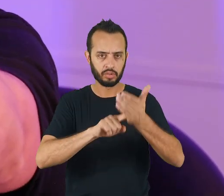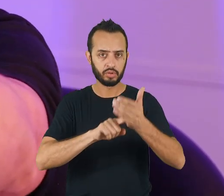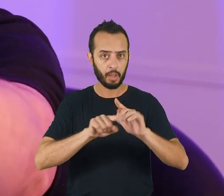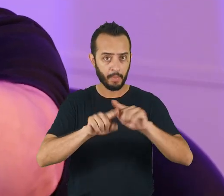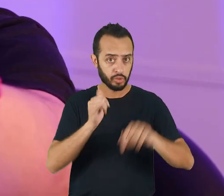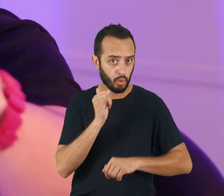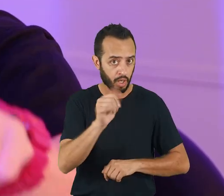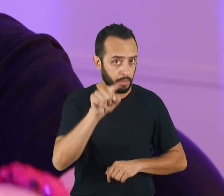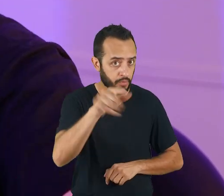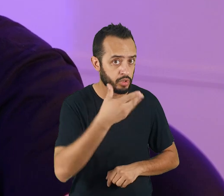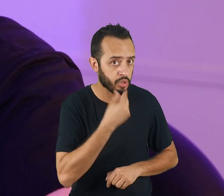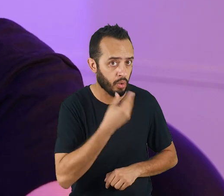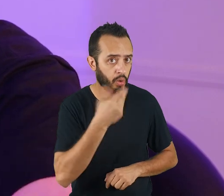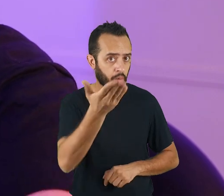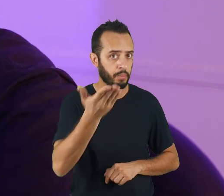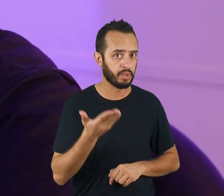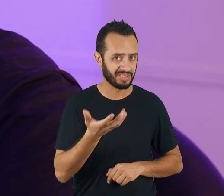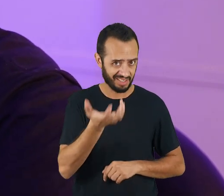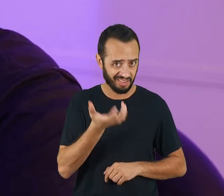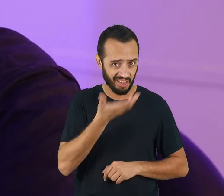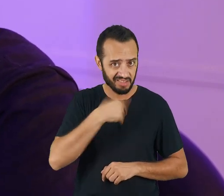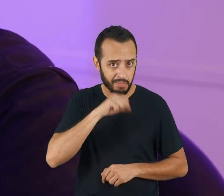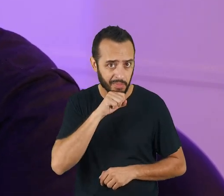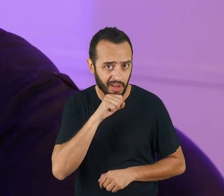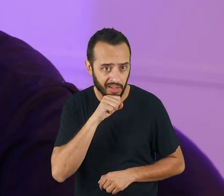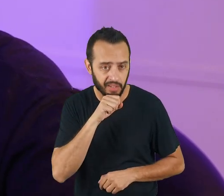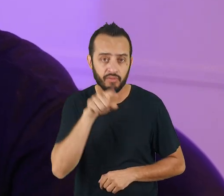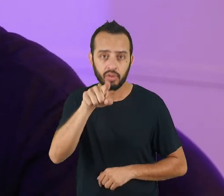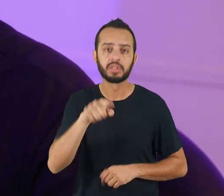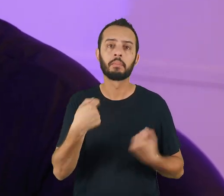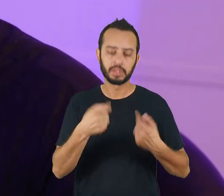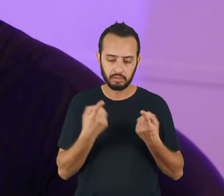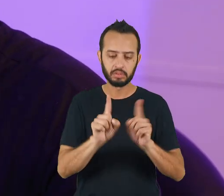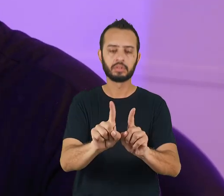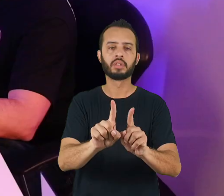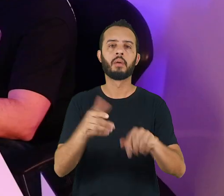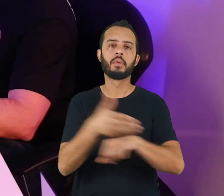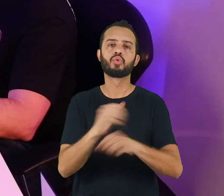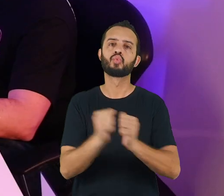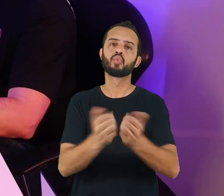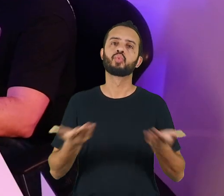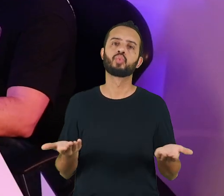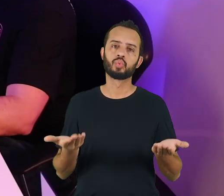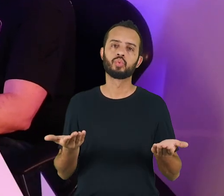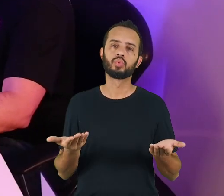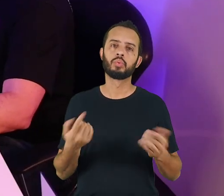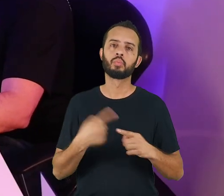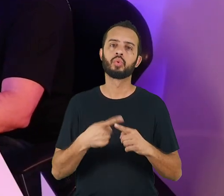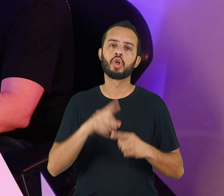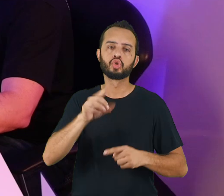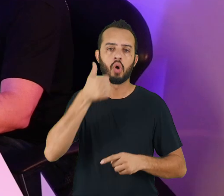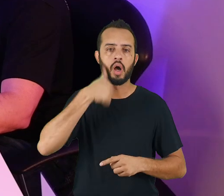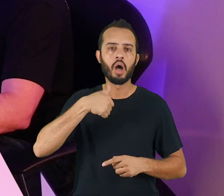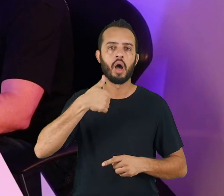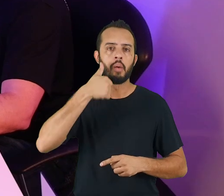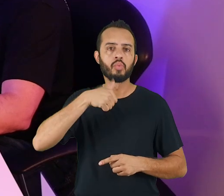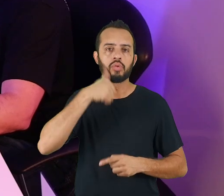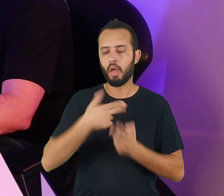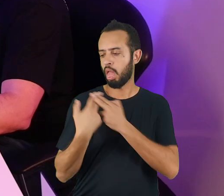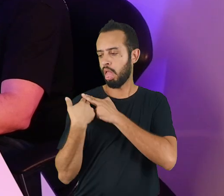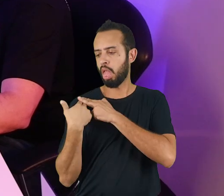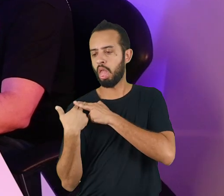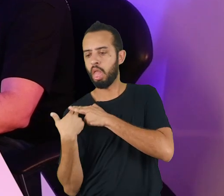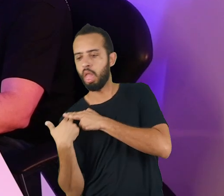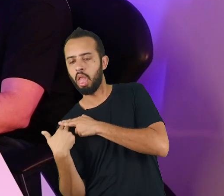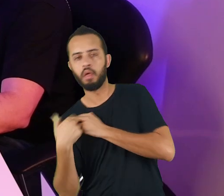recado PR os homens quer ser pai Você tem que participar é porque é injusto uma carga ficar em cima da